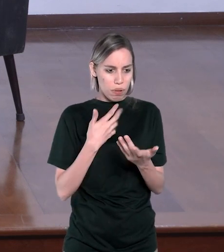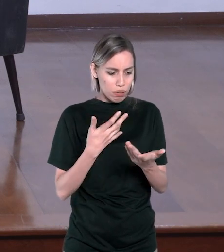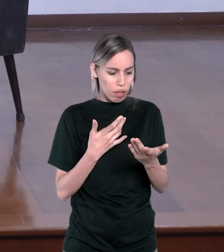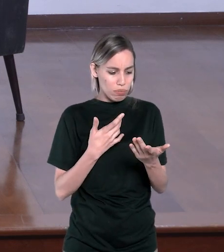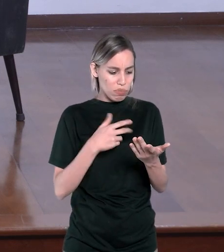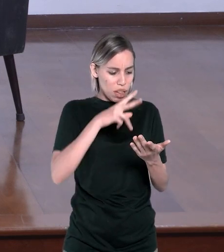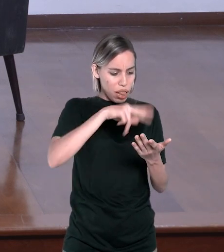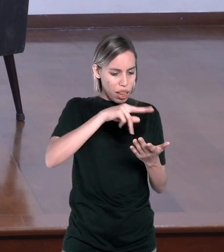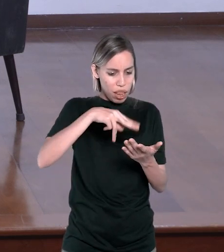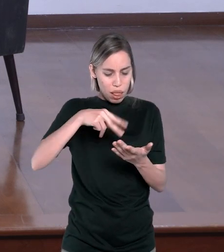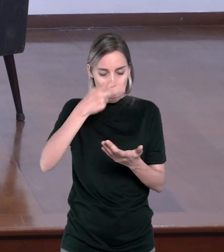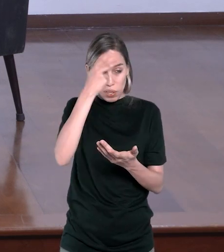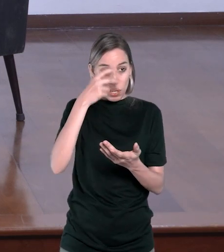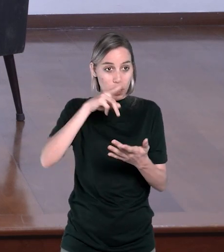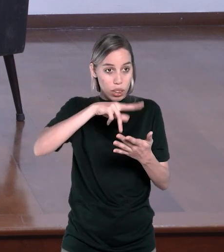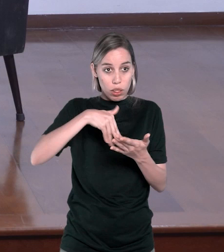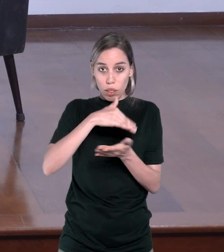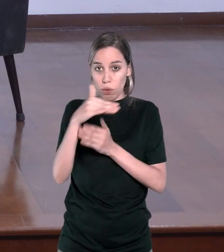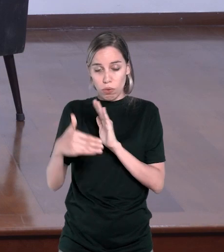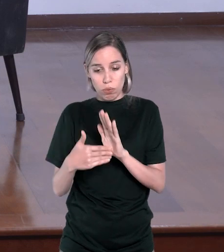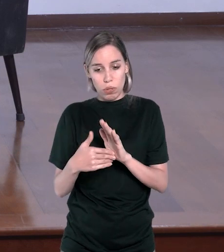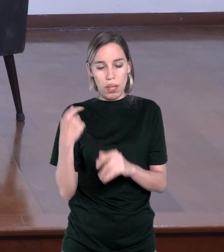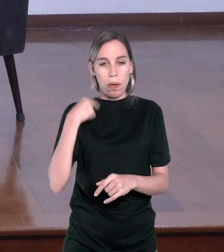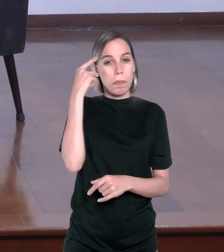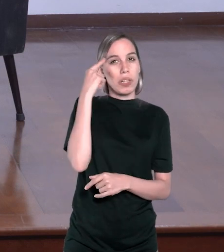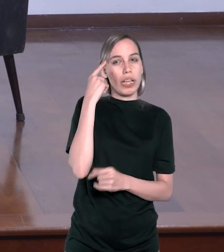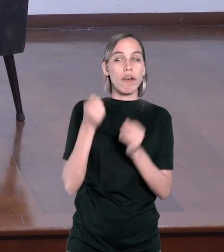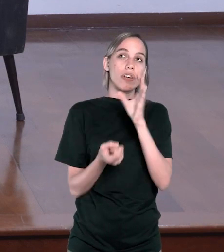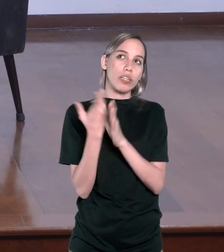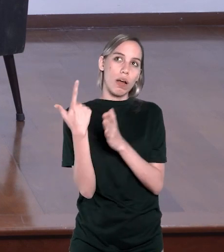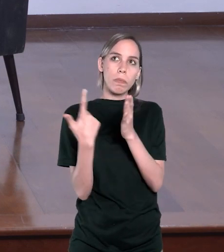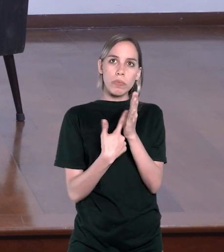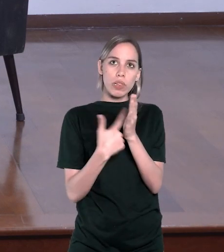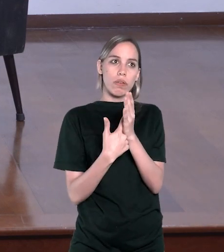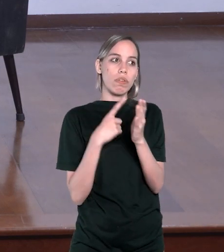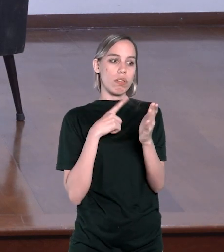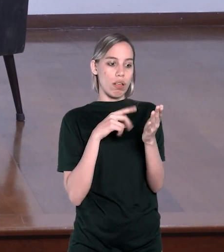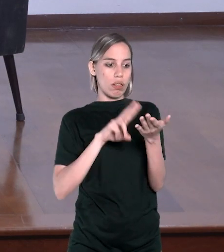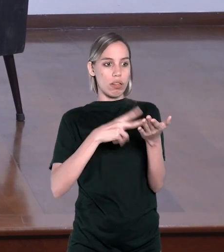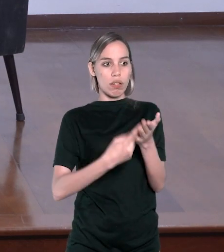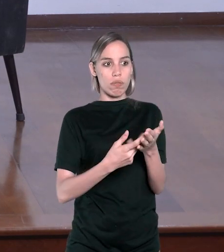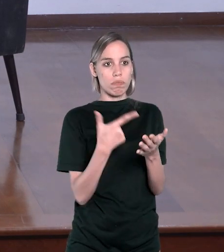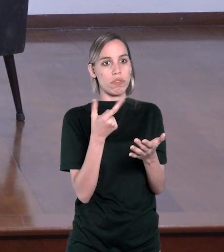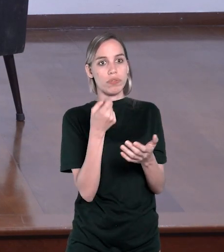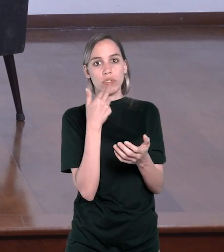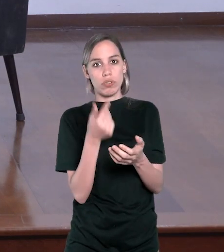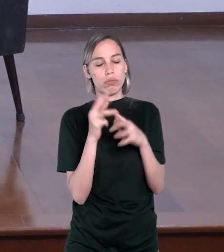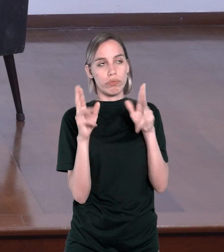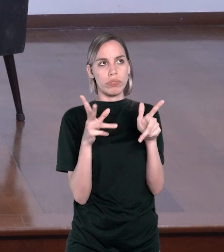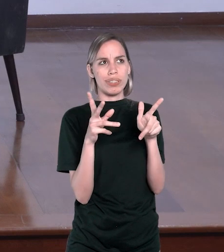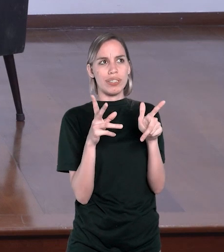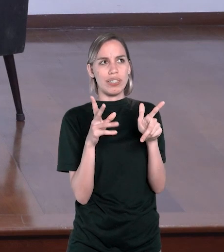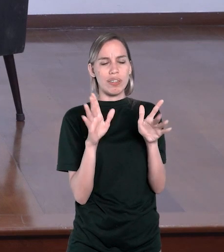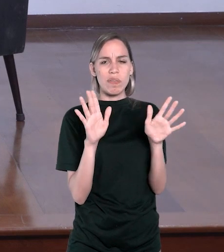países. Isso eu nunca pensei, porque eu acho que não funciona assim. A primeira questão tem que ser, eu vou fazer uma boa história, eu tenho que, assim, você vai